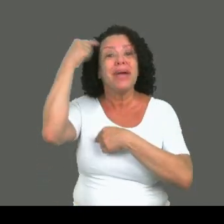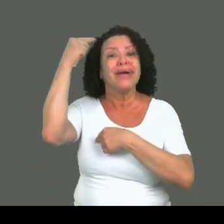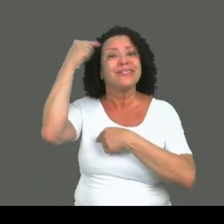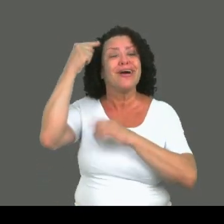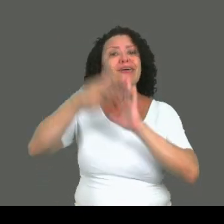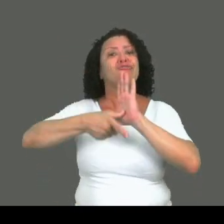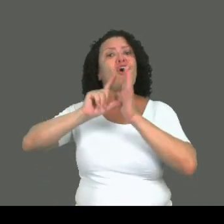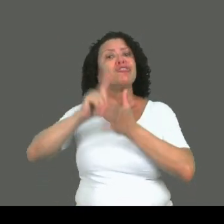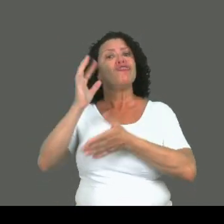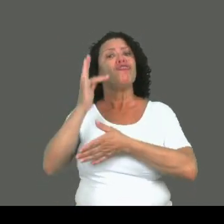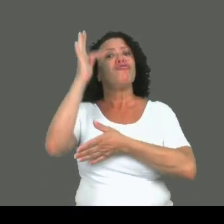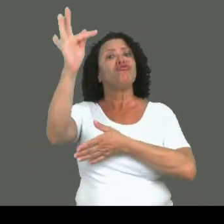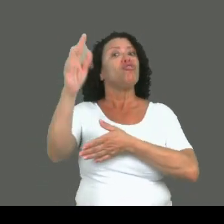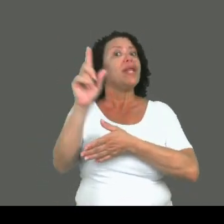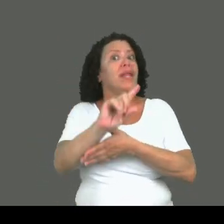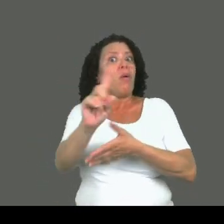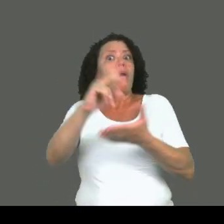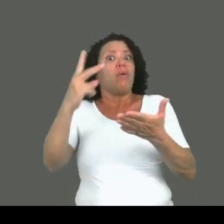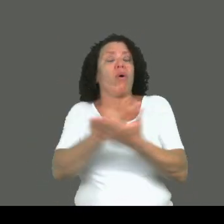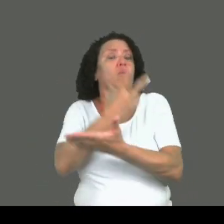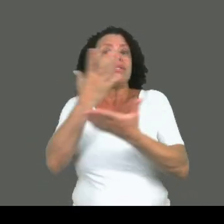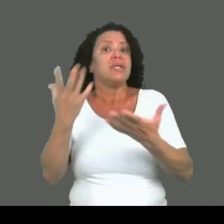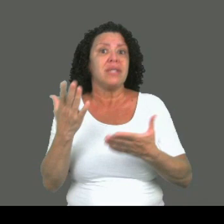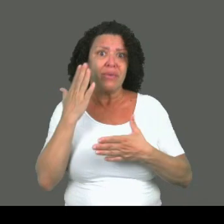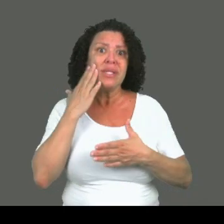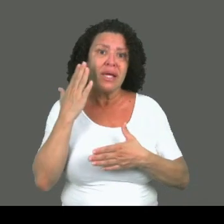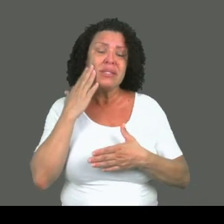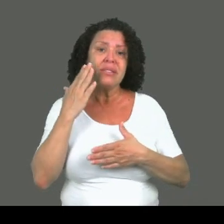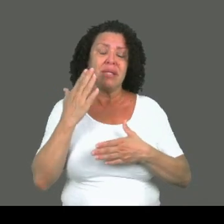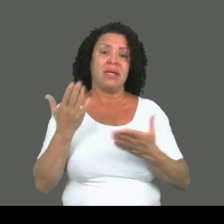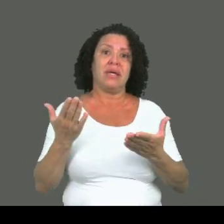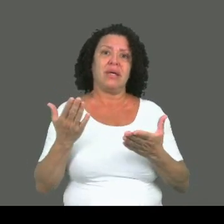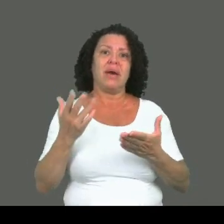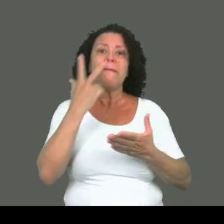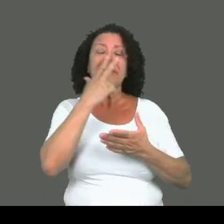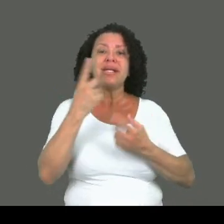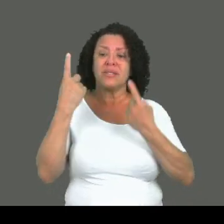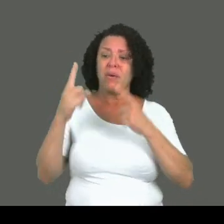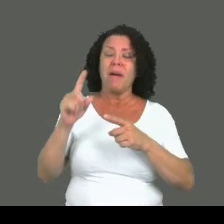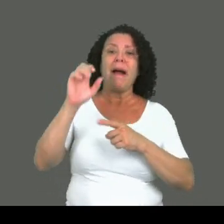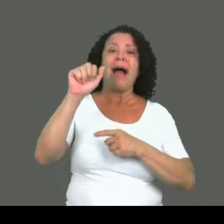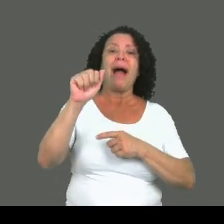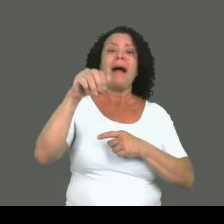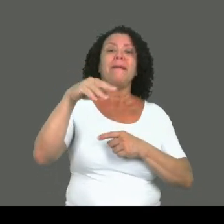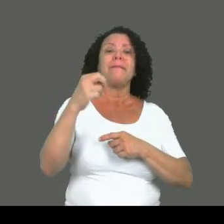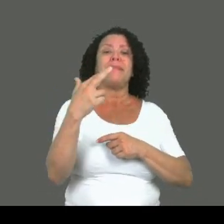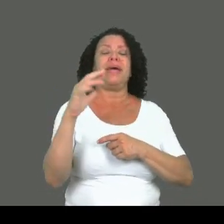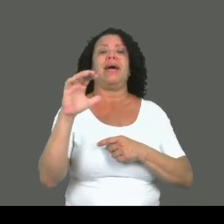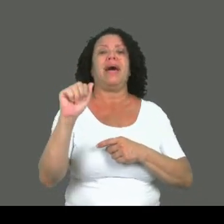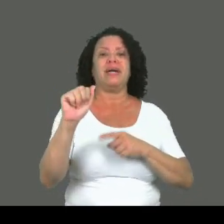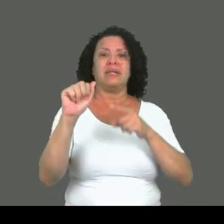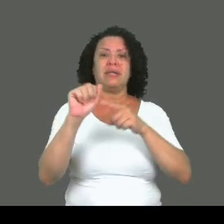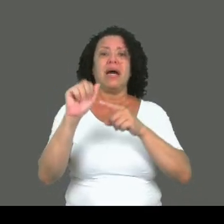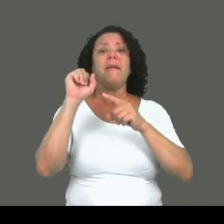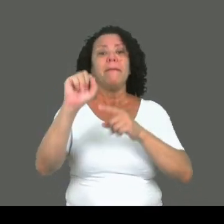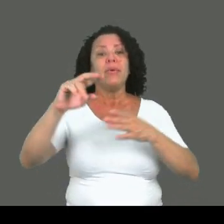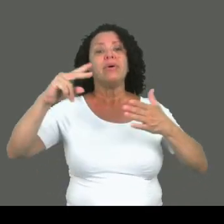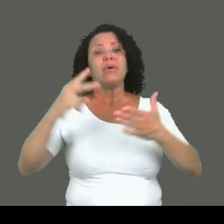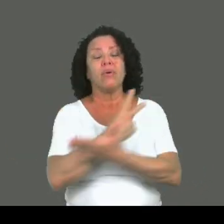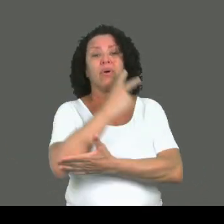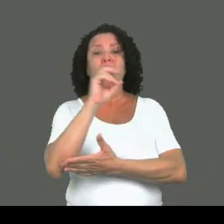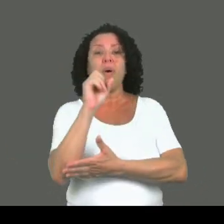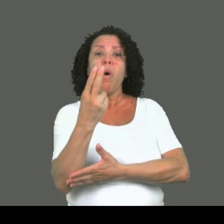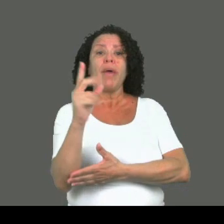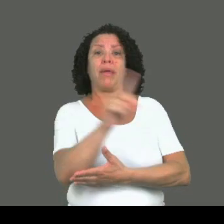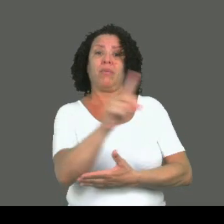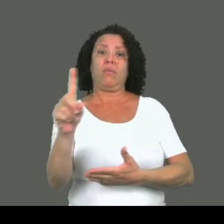é sempre um receio diluído no tempo de uma ameaça, né, que pode vir a existir